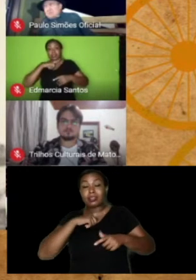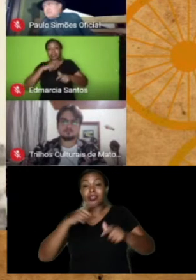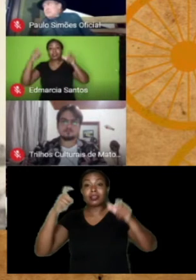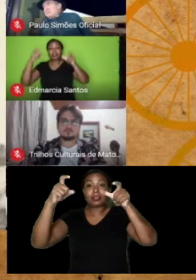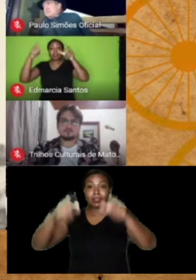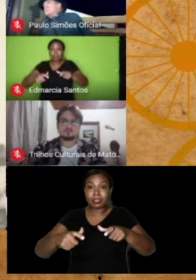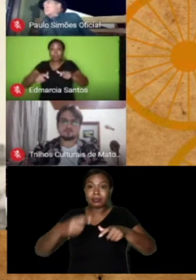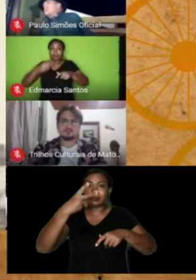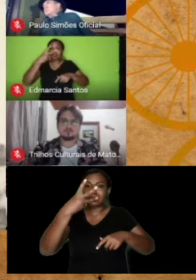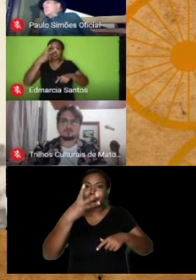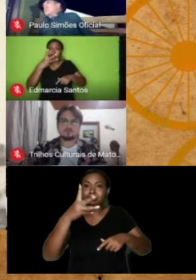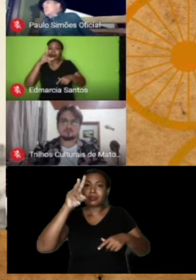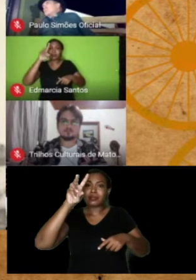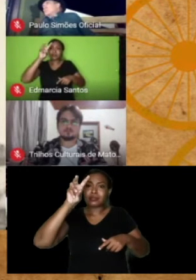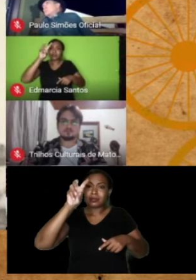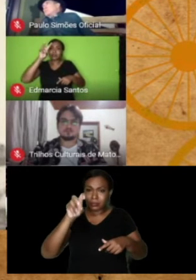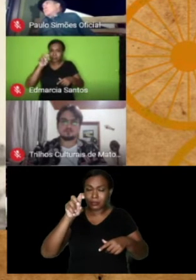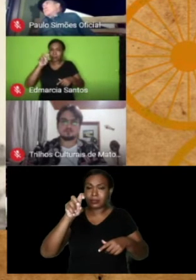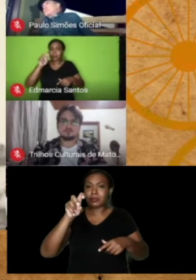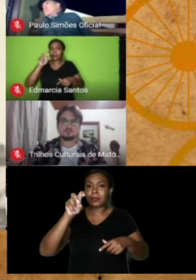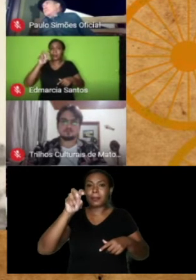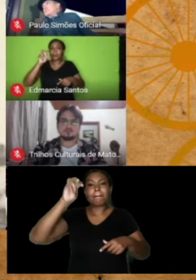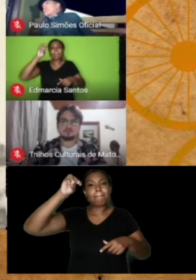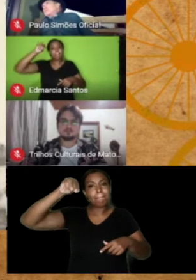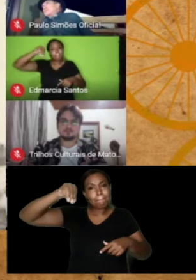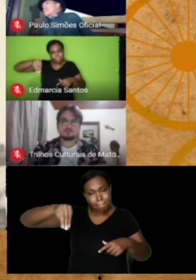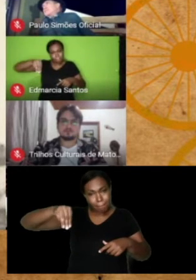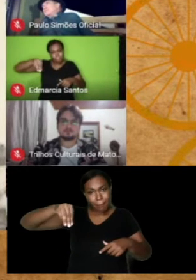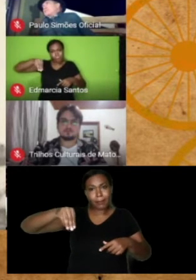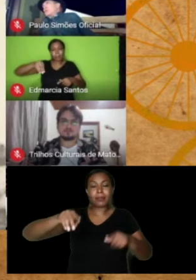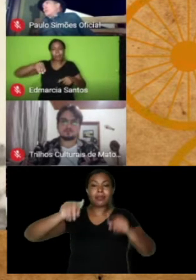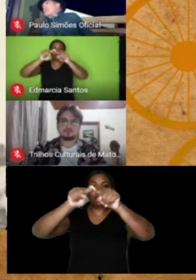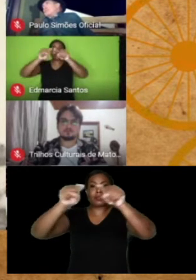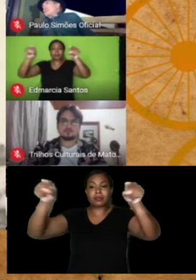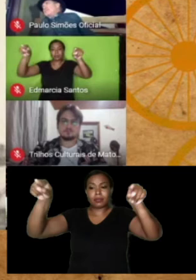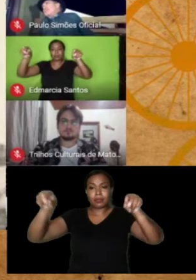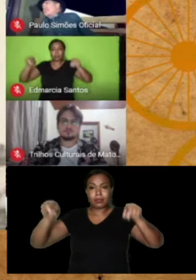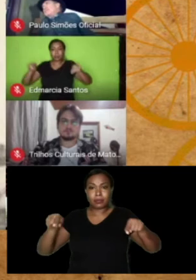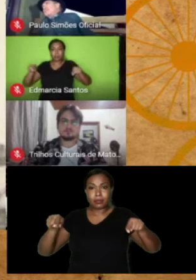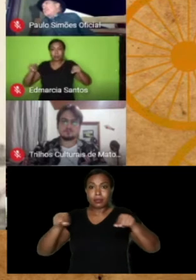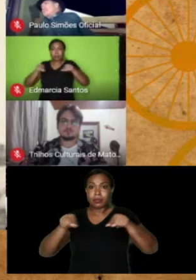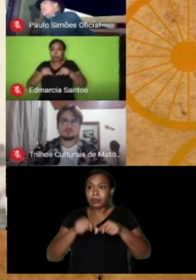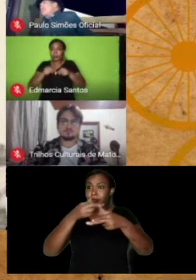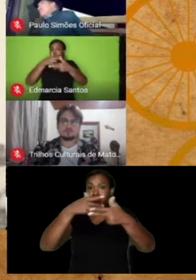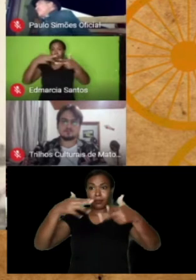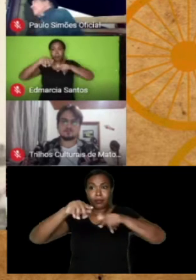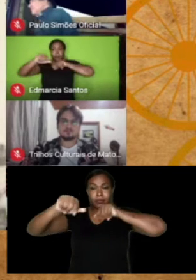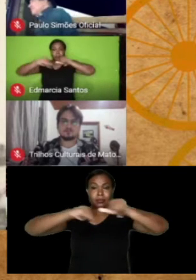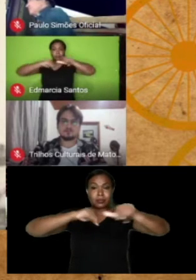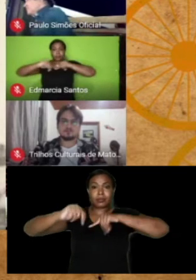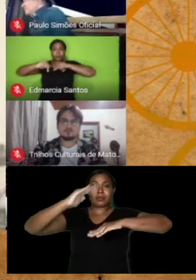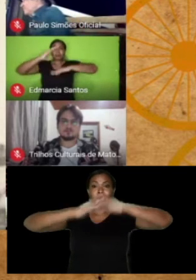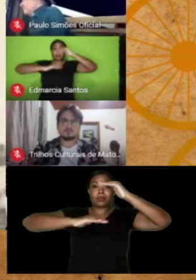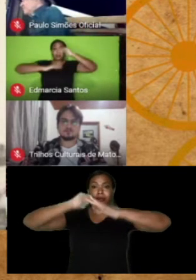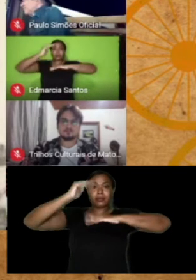de 35 mil metros quadrados no centro da cidade, e que teve vários trabalhadores,